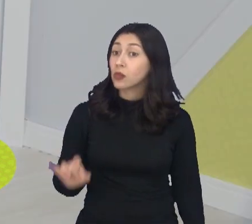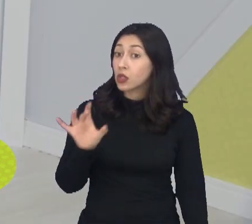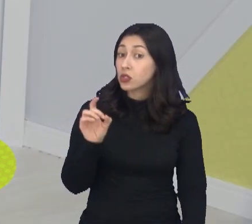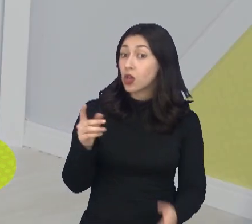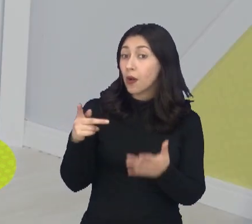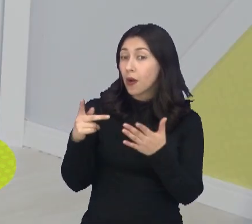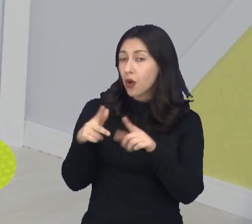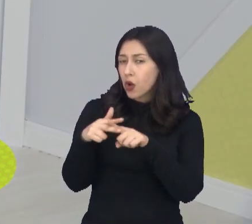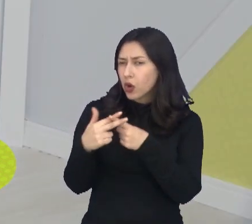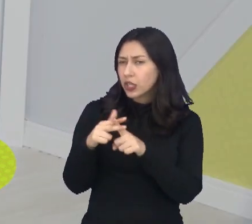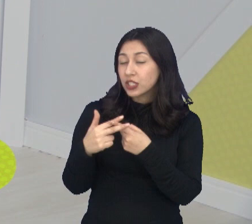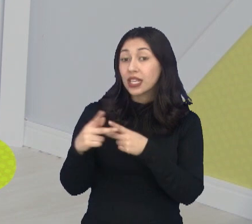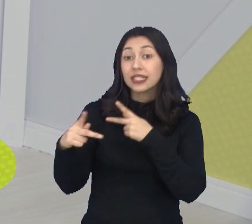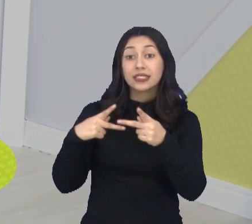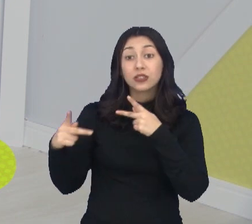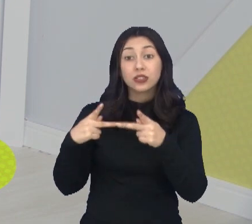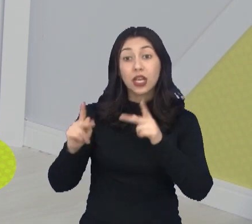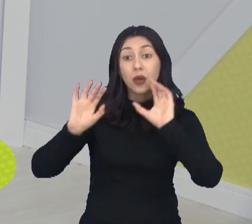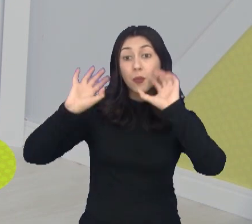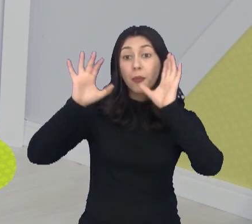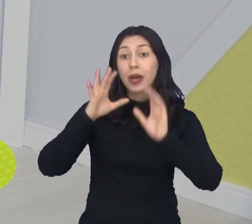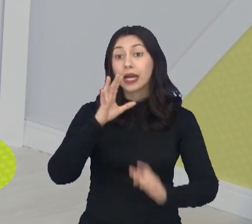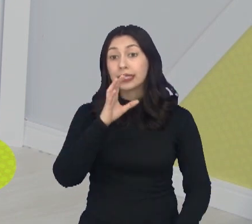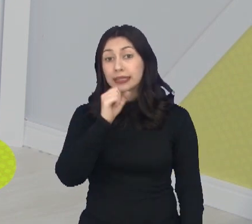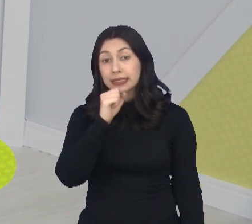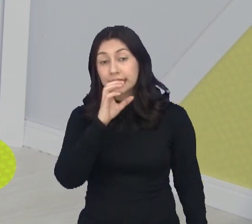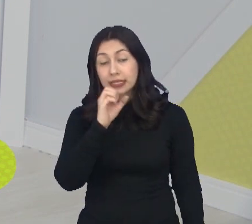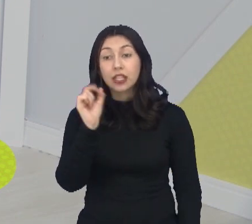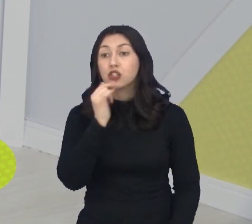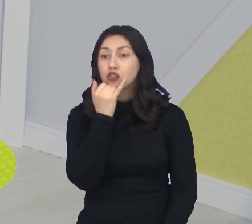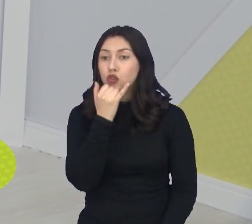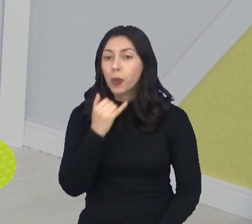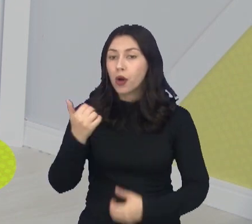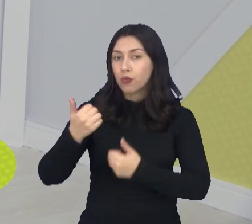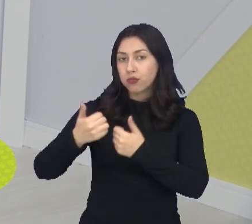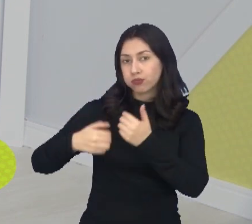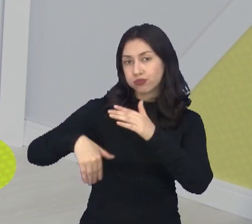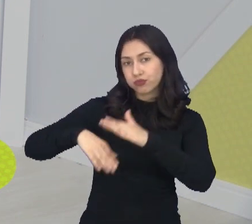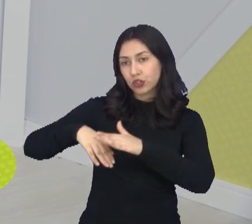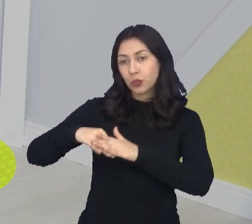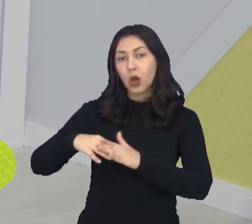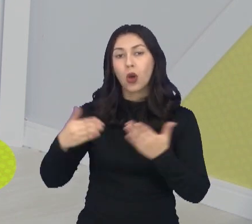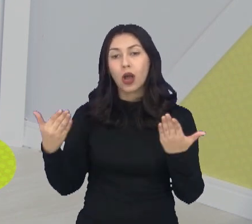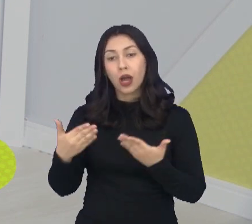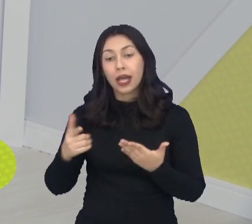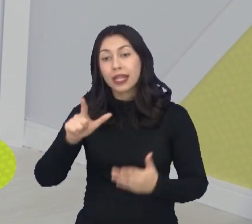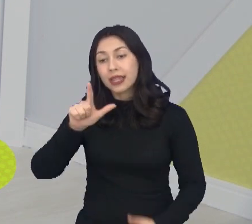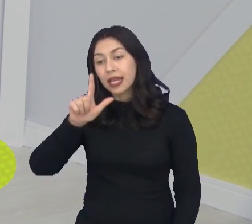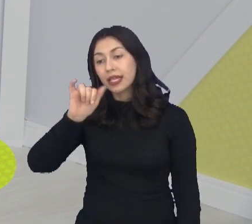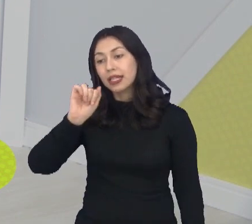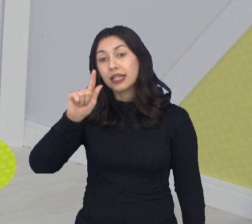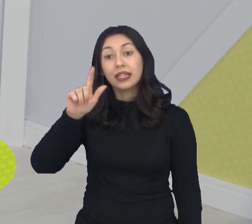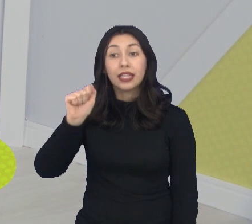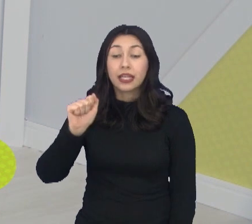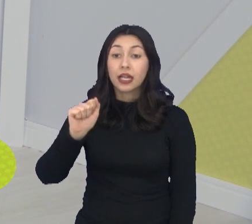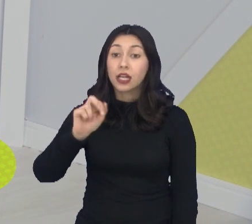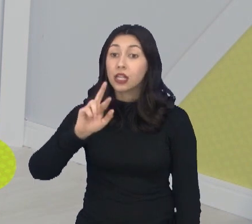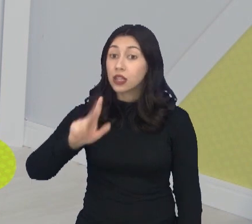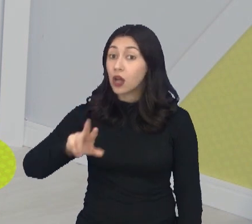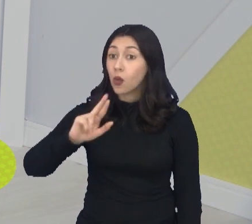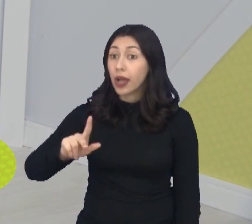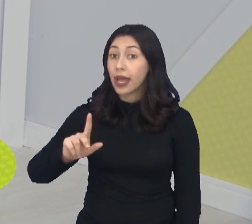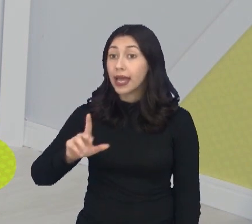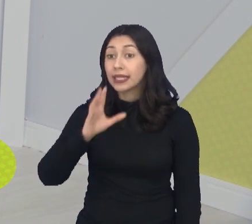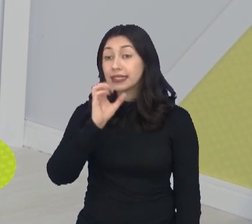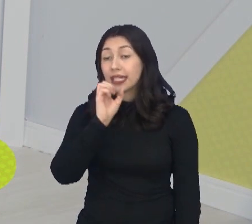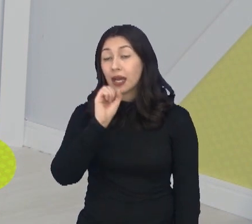correção, eu tinha falado que o São José jogaria este final de semana na Liga Nacional, não foi. Eu confesso, eu errei, eu me confundi. O jogo na Liga Nacional é no próximo final